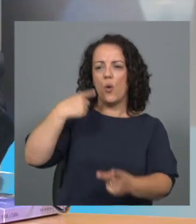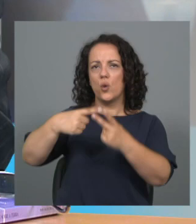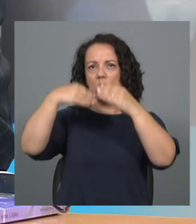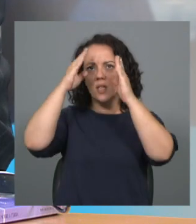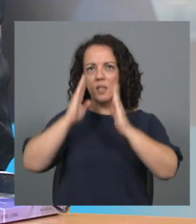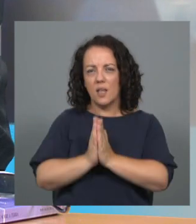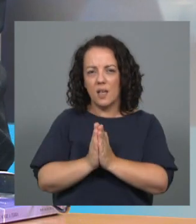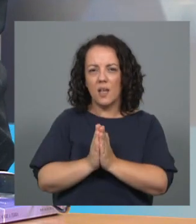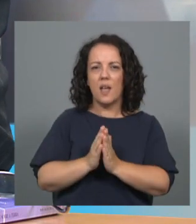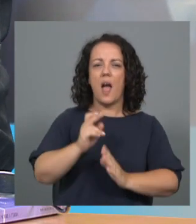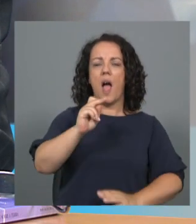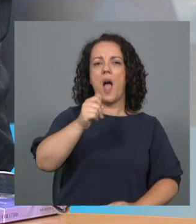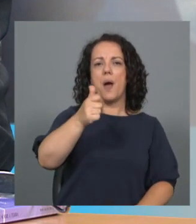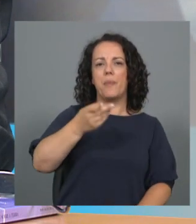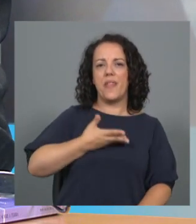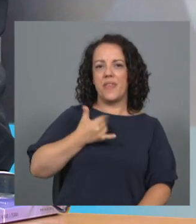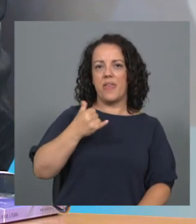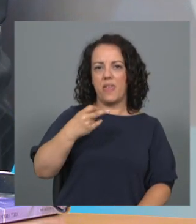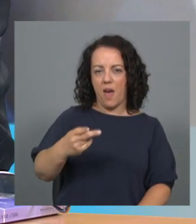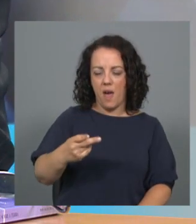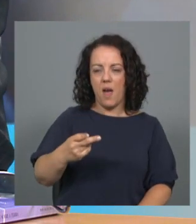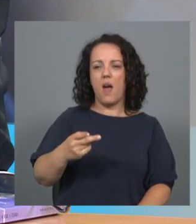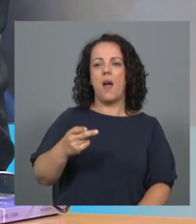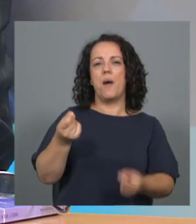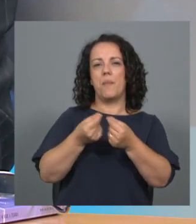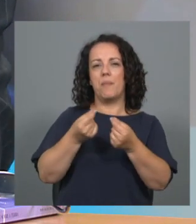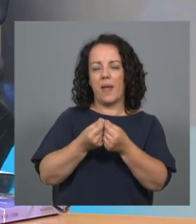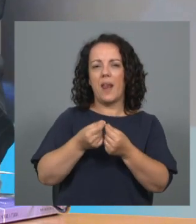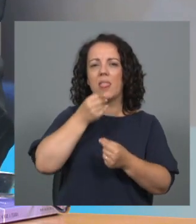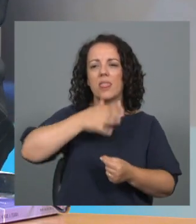da Senhora da Abadia, exatamente perto de Terras do Bouro.